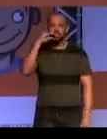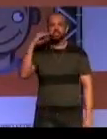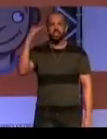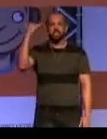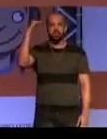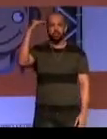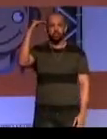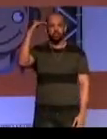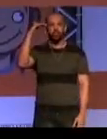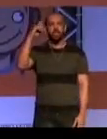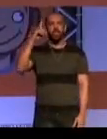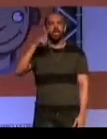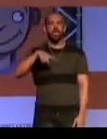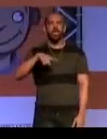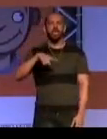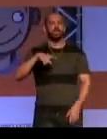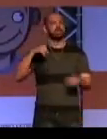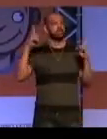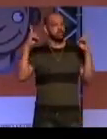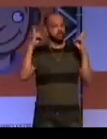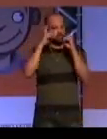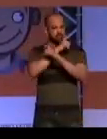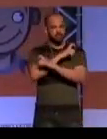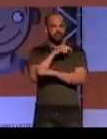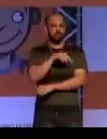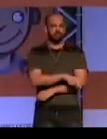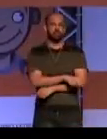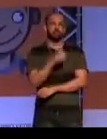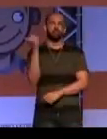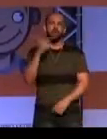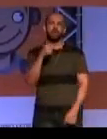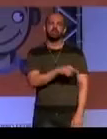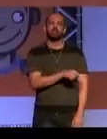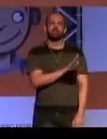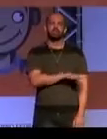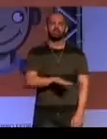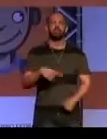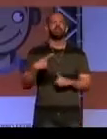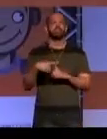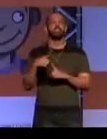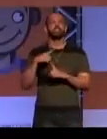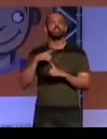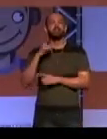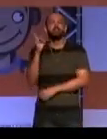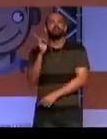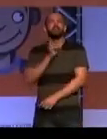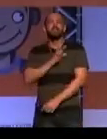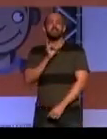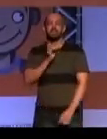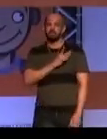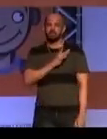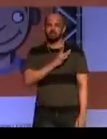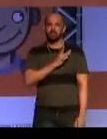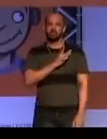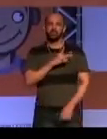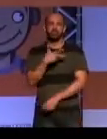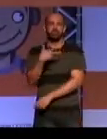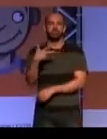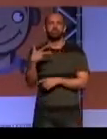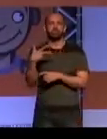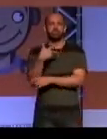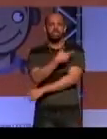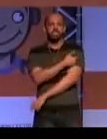adulto é muito mais difícil do que em crianças, porque existe medo da